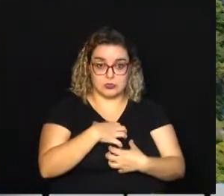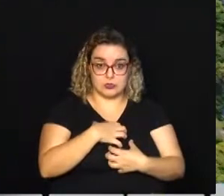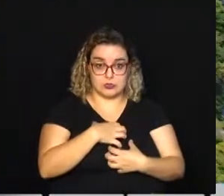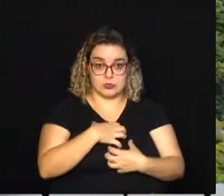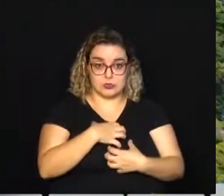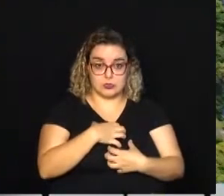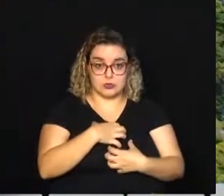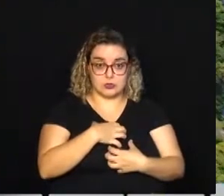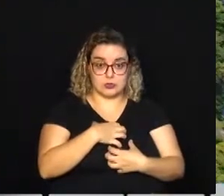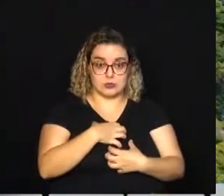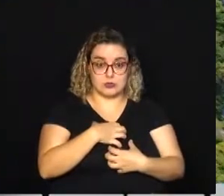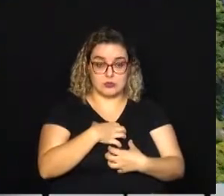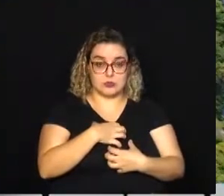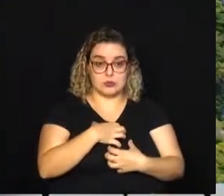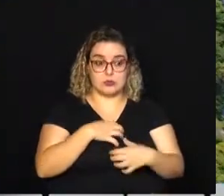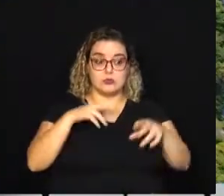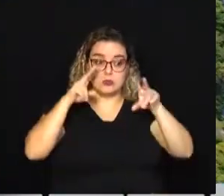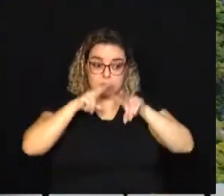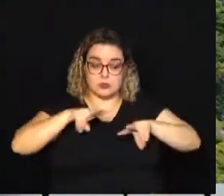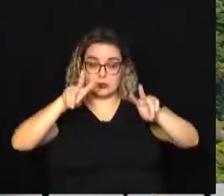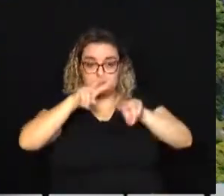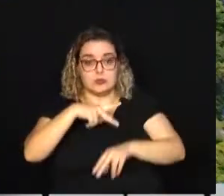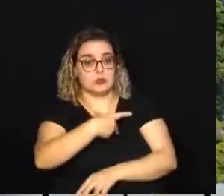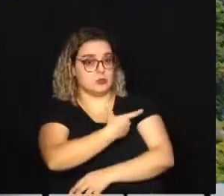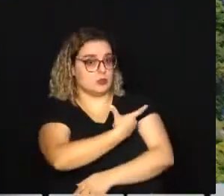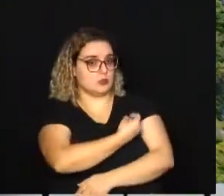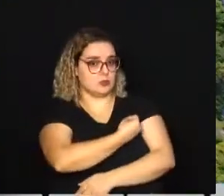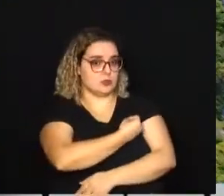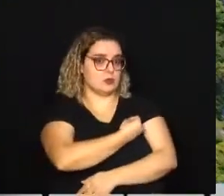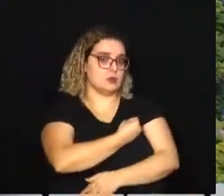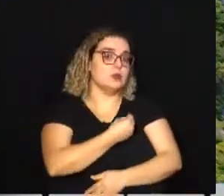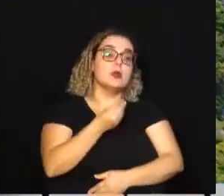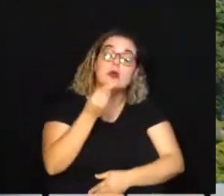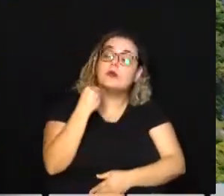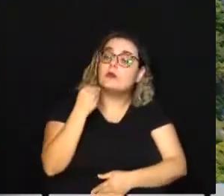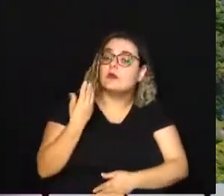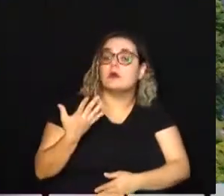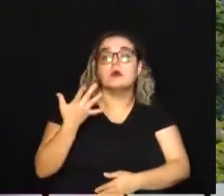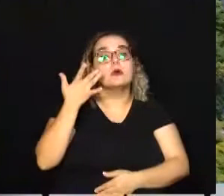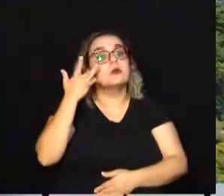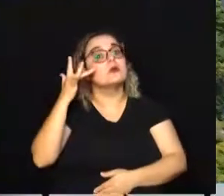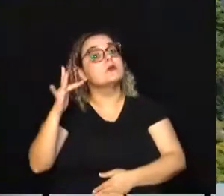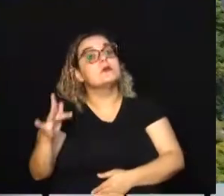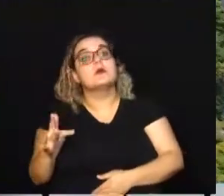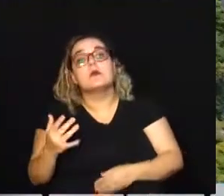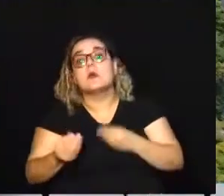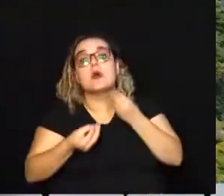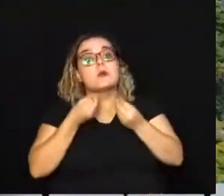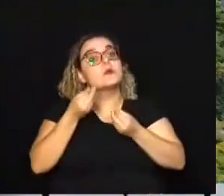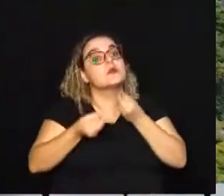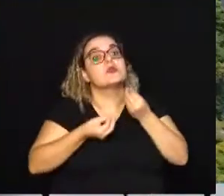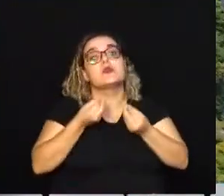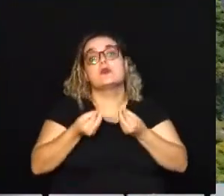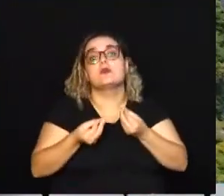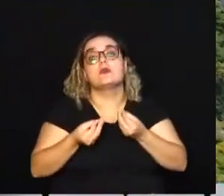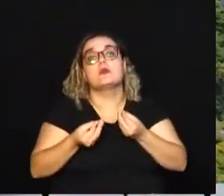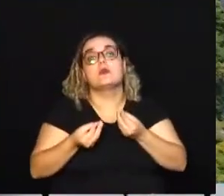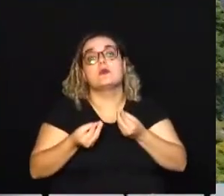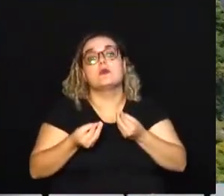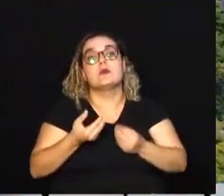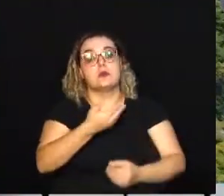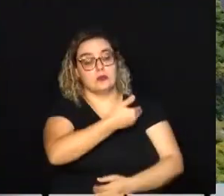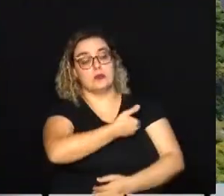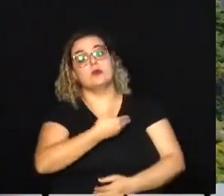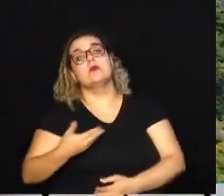tanto do ponto de vista da imunização, testagem, ela é muito fraca também, então a gente não sabe até que ponto isso... de fato, o governo